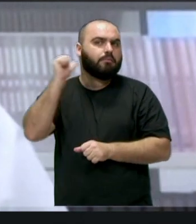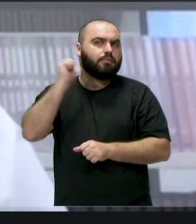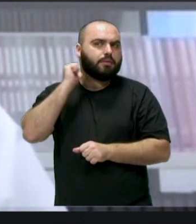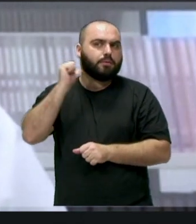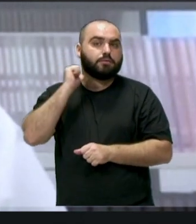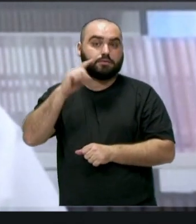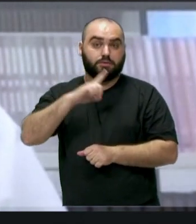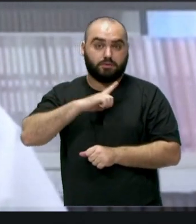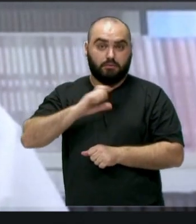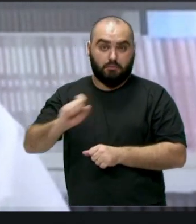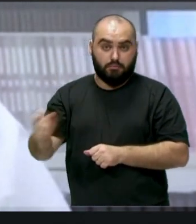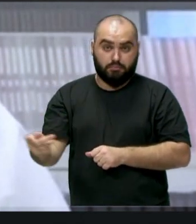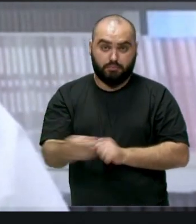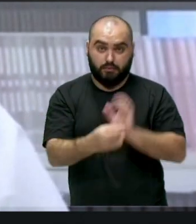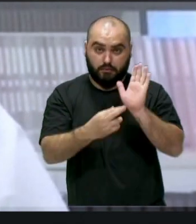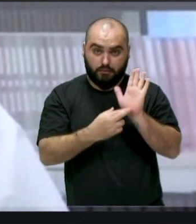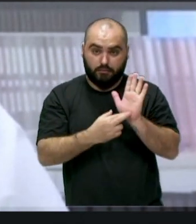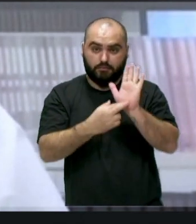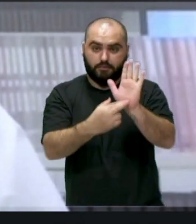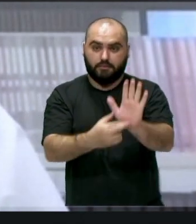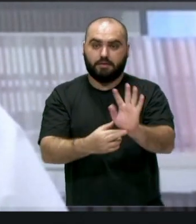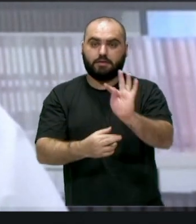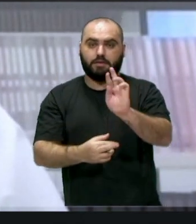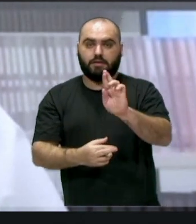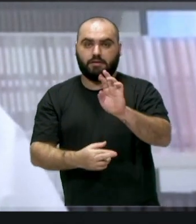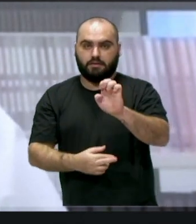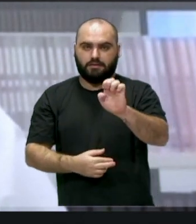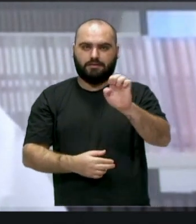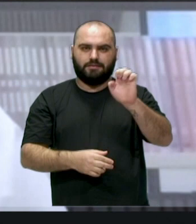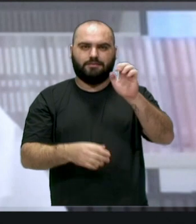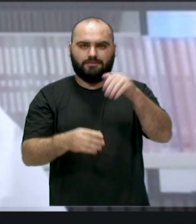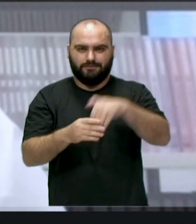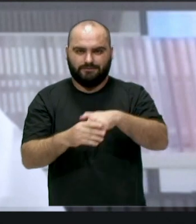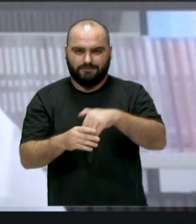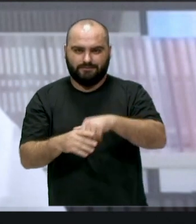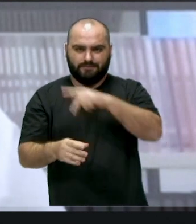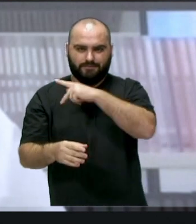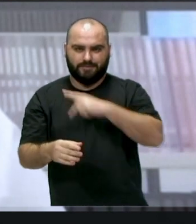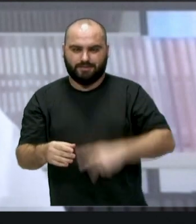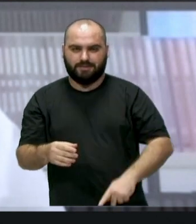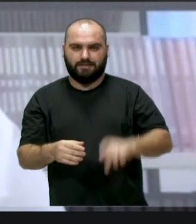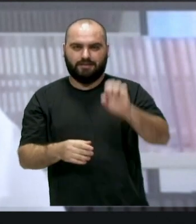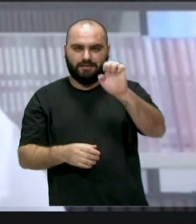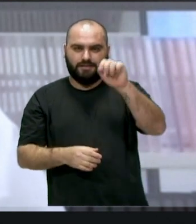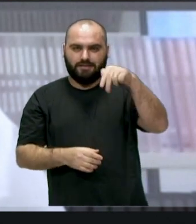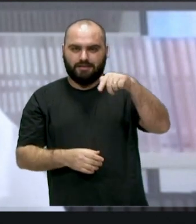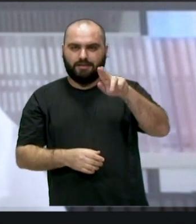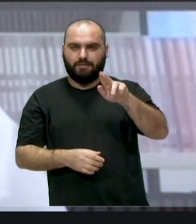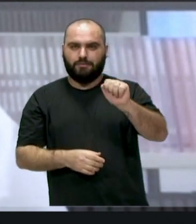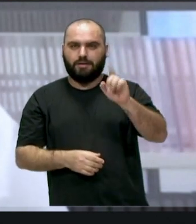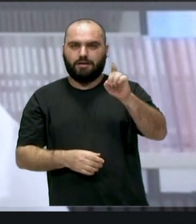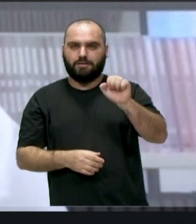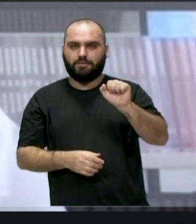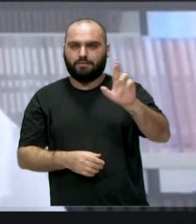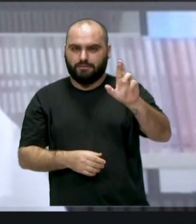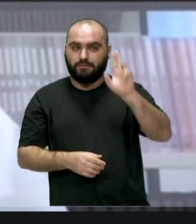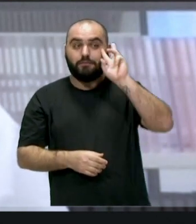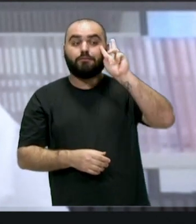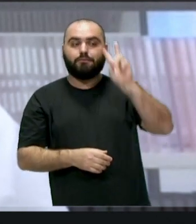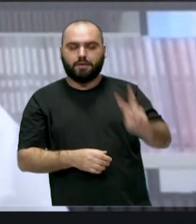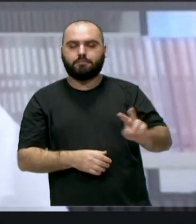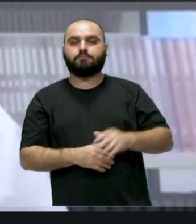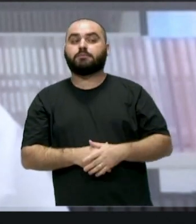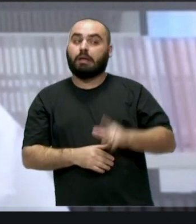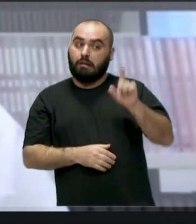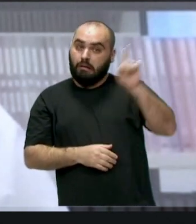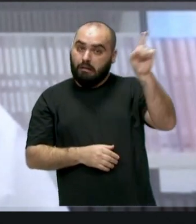tive a oportunidade de representar o TRE nas eleições presidenciais do Equador como observador eleitoral internacional.